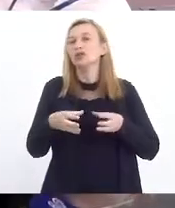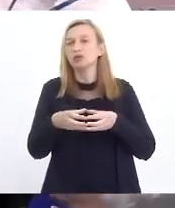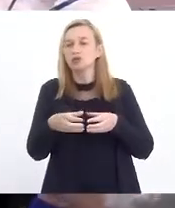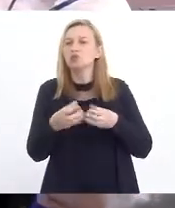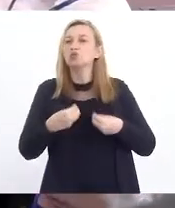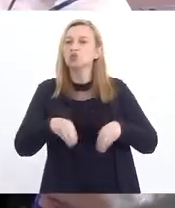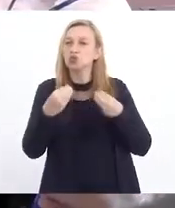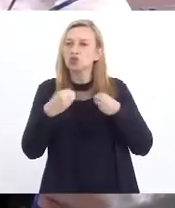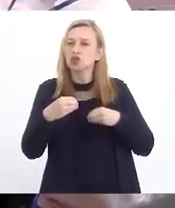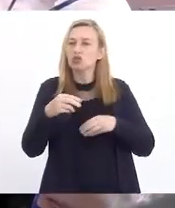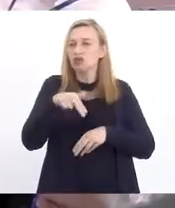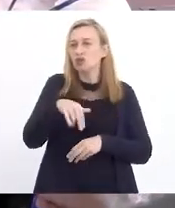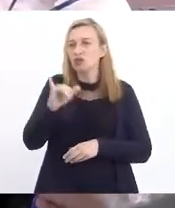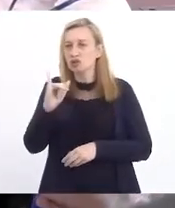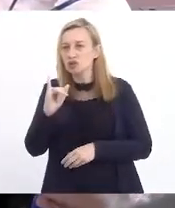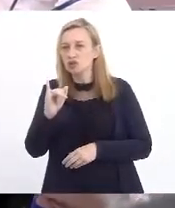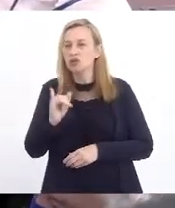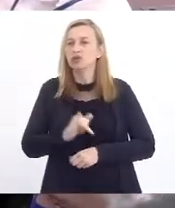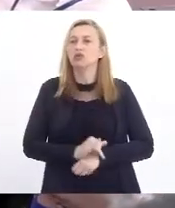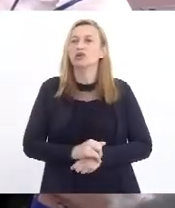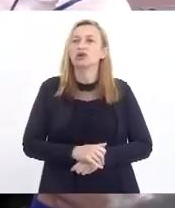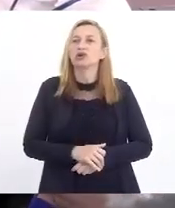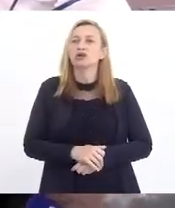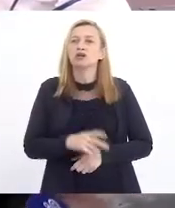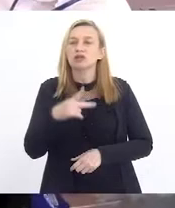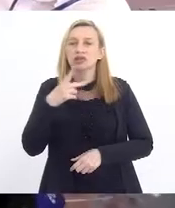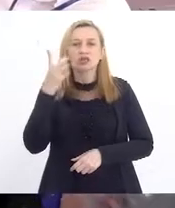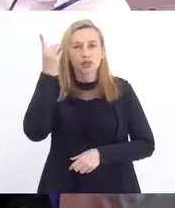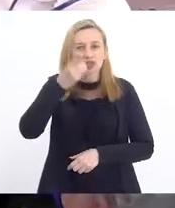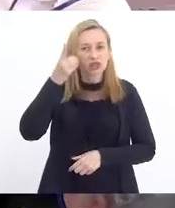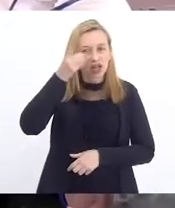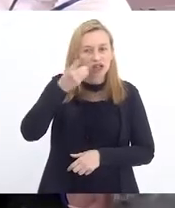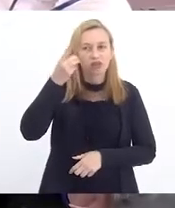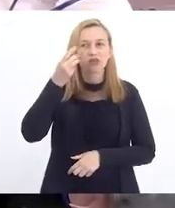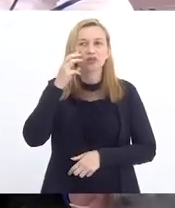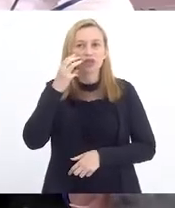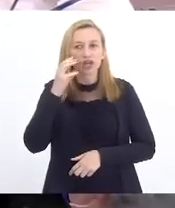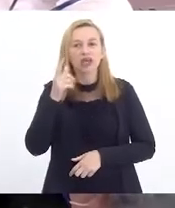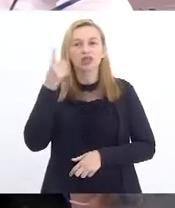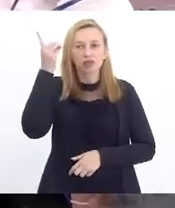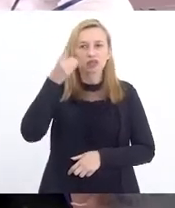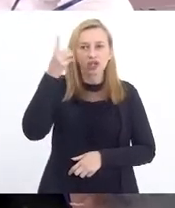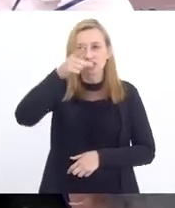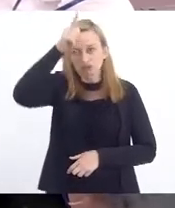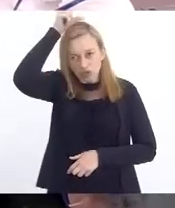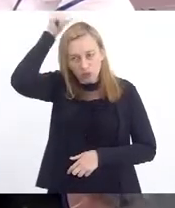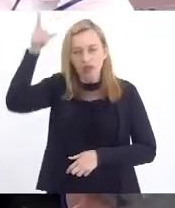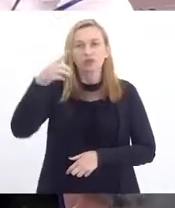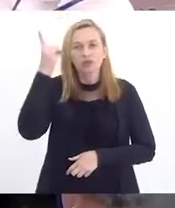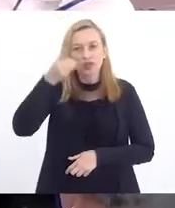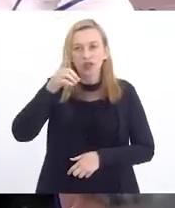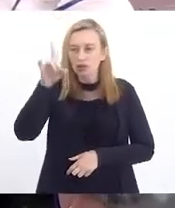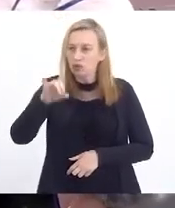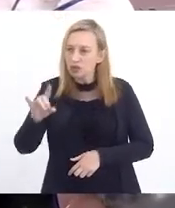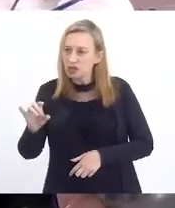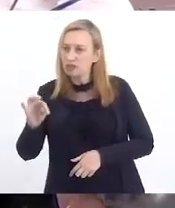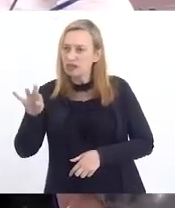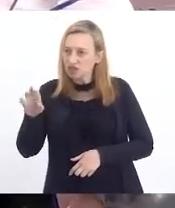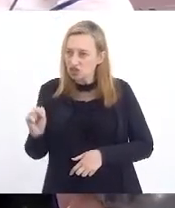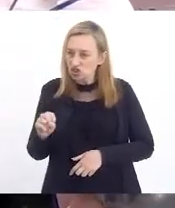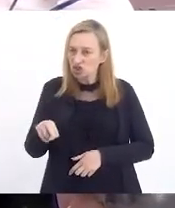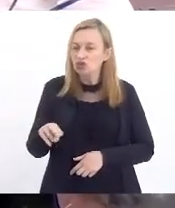né, a Nova Iguaçu, e destacar aqui o deputado Valdec, deputado Luiz Paulo, né, deputado Luiz Martins, na nossa conversa